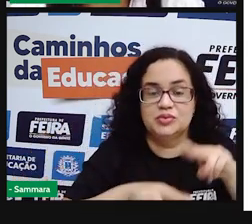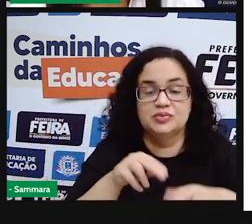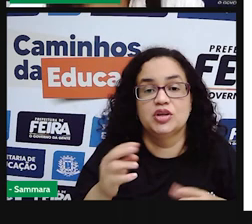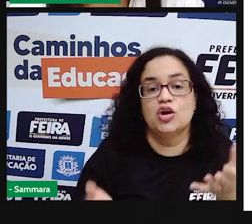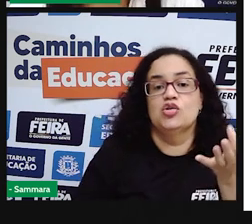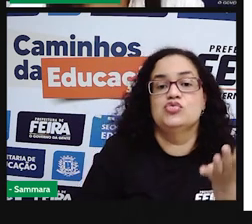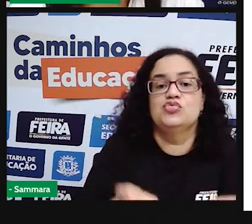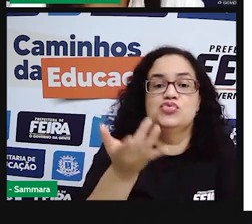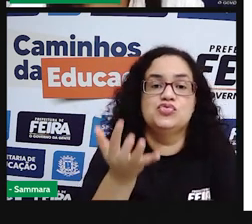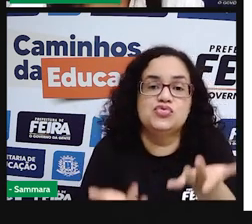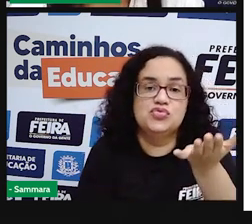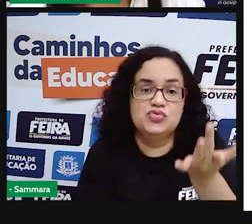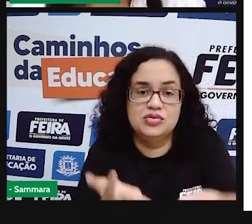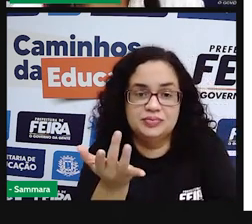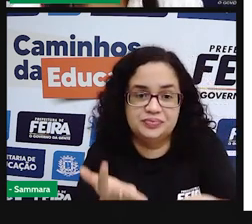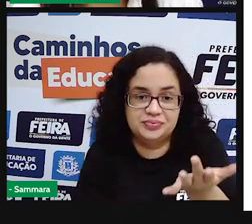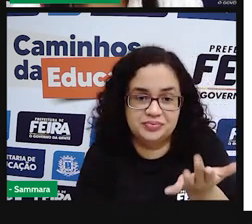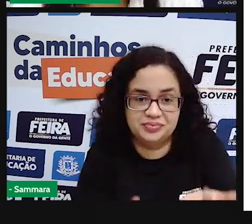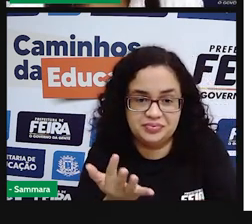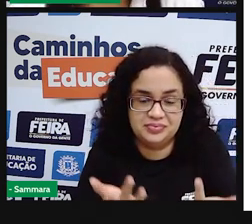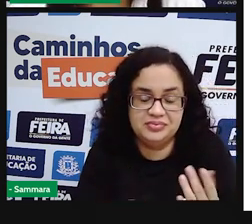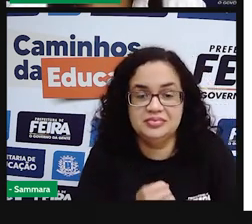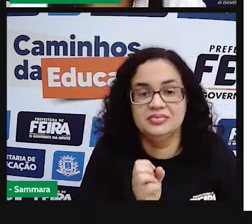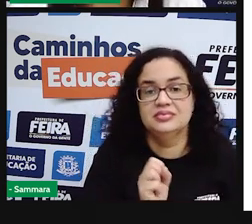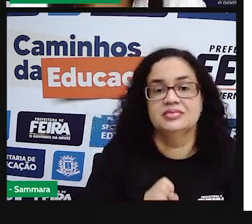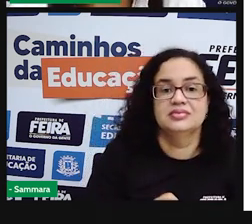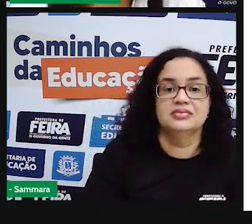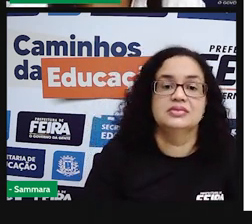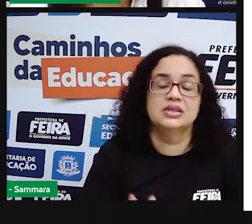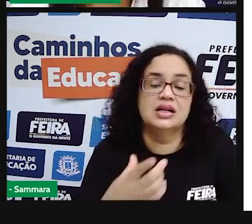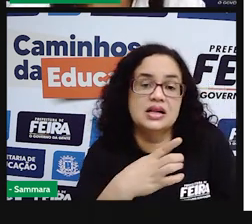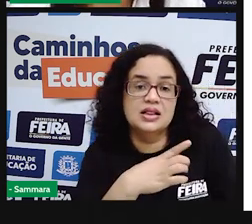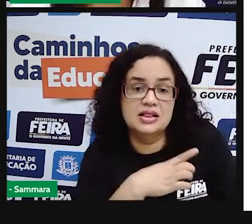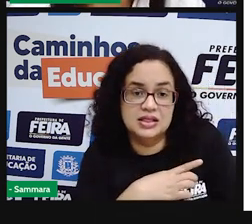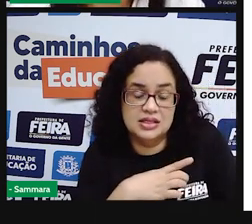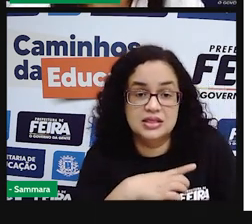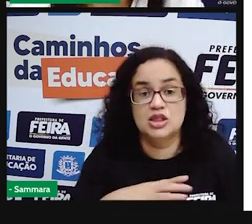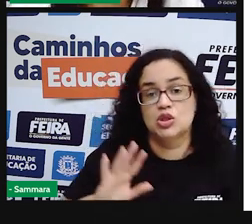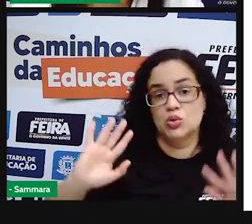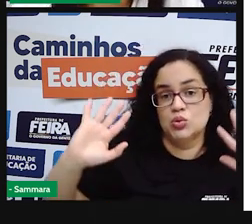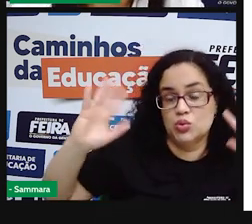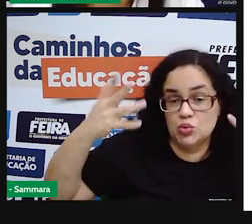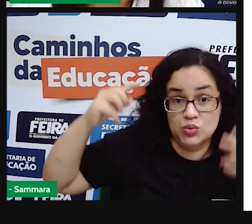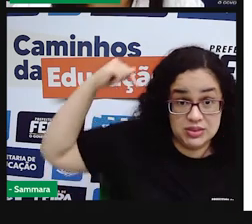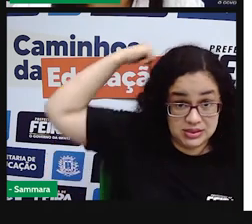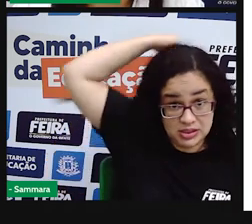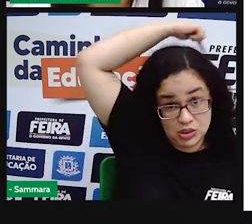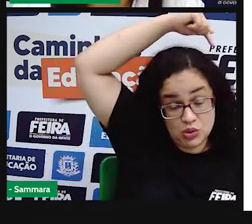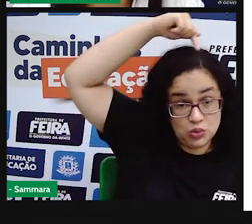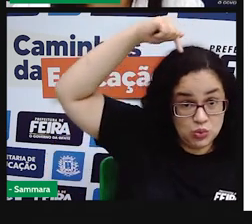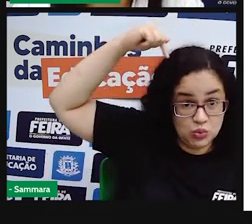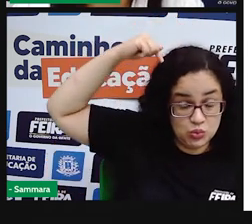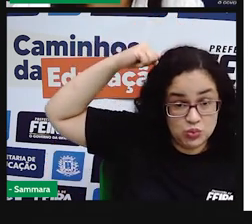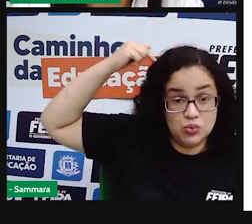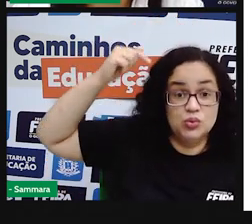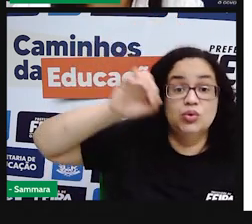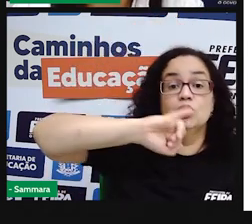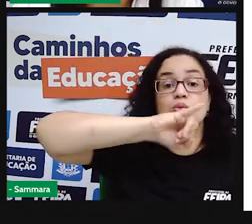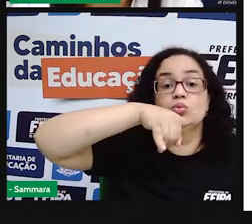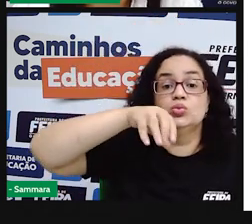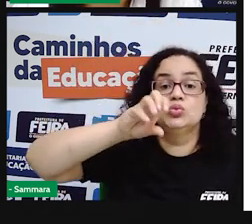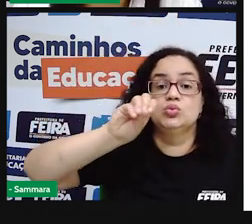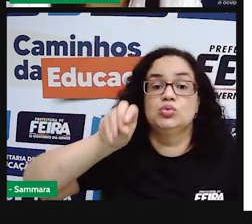né? É, o modelo de fogueira utilizada para homenagear o São João é a fogueira em forma